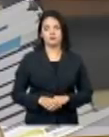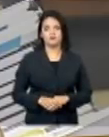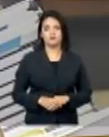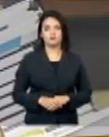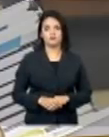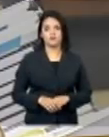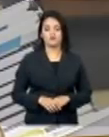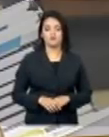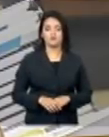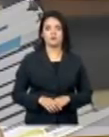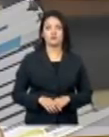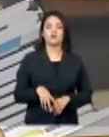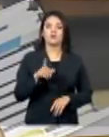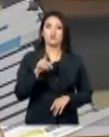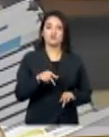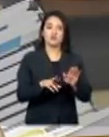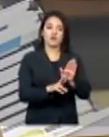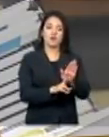extraordinário